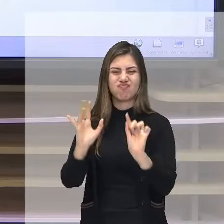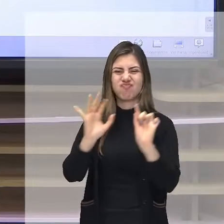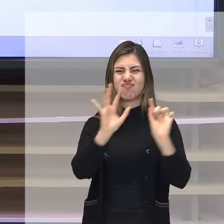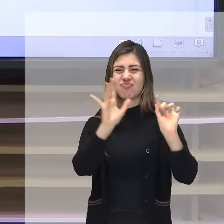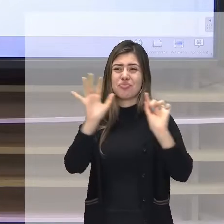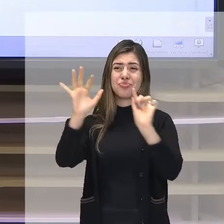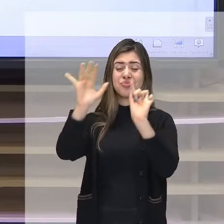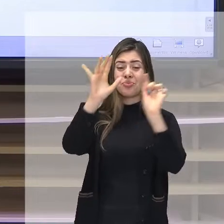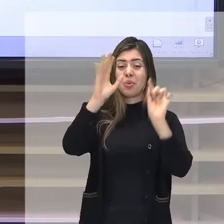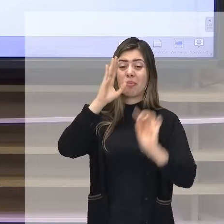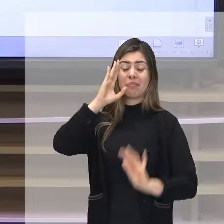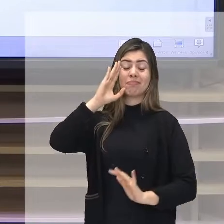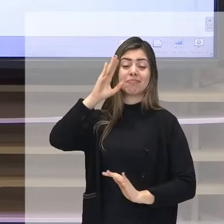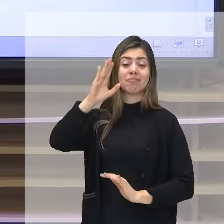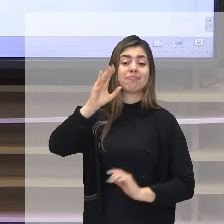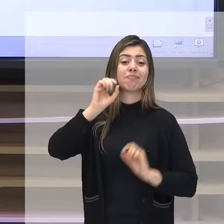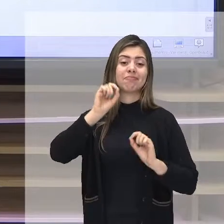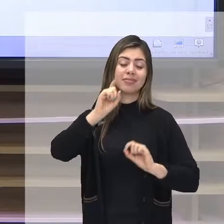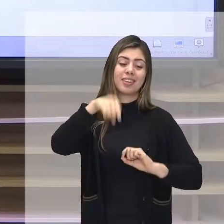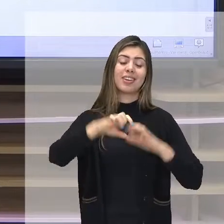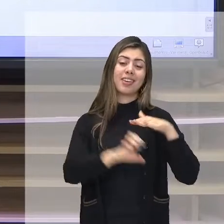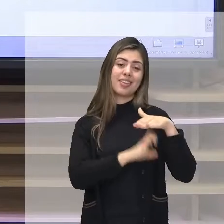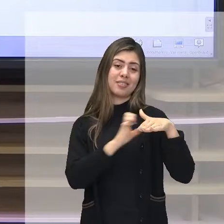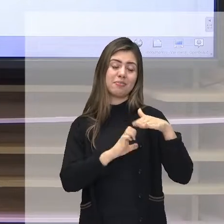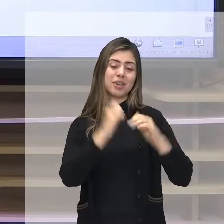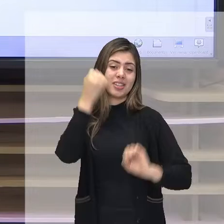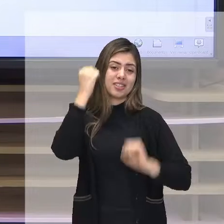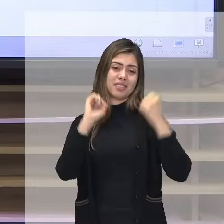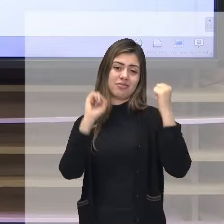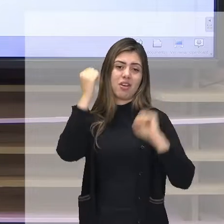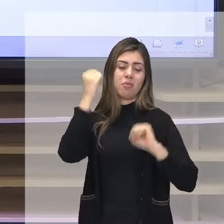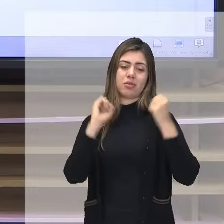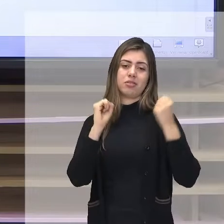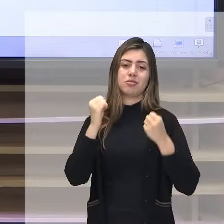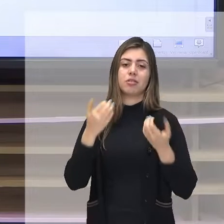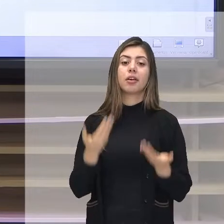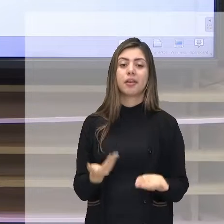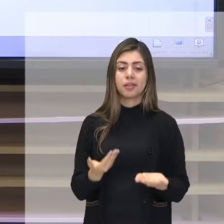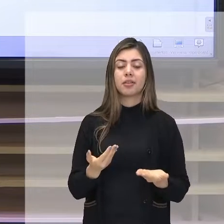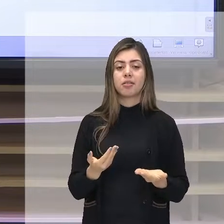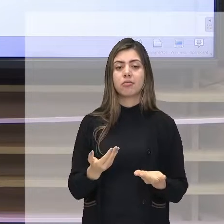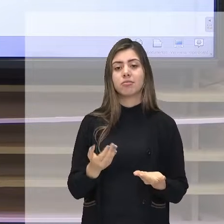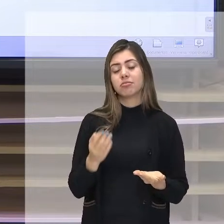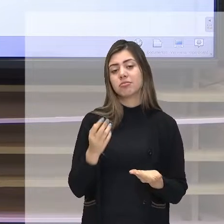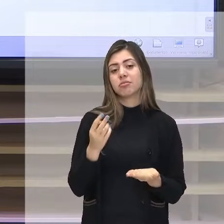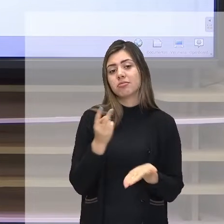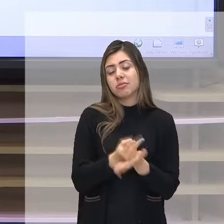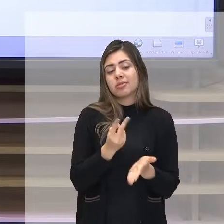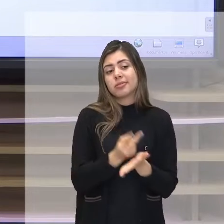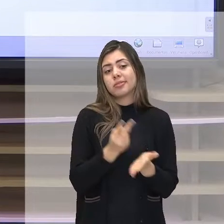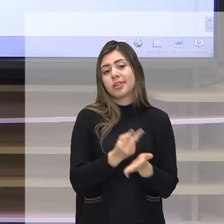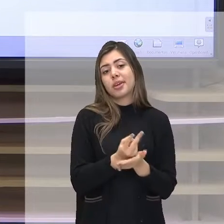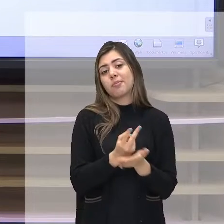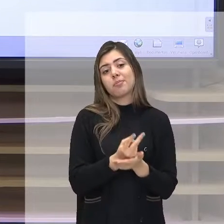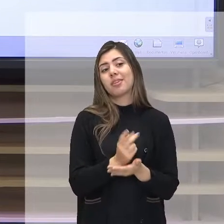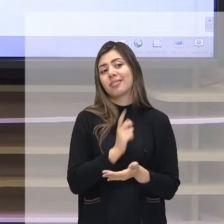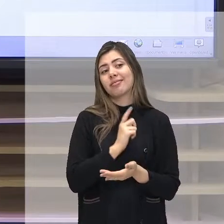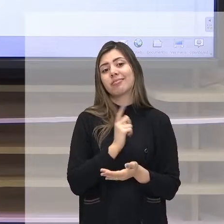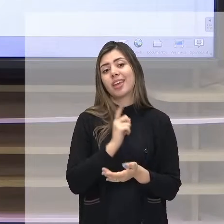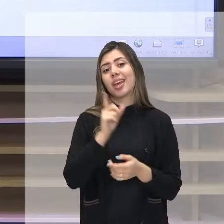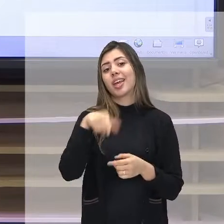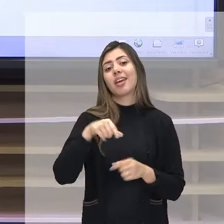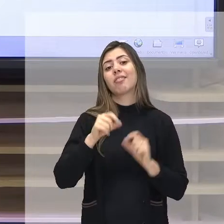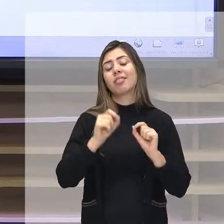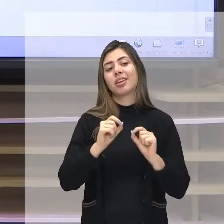emitidos, principalmente pelas indústrias, certo? Então, é comum a gente ter essa situação da